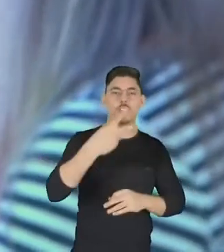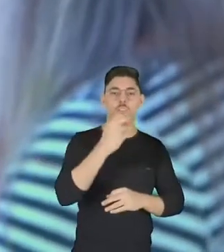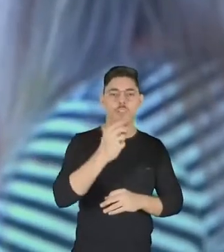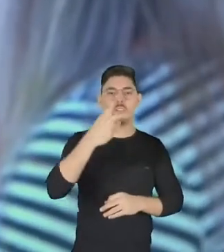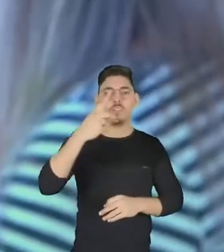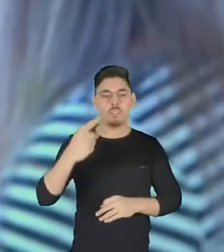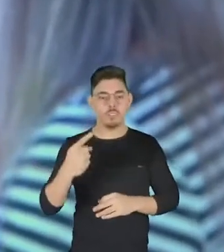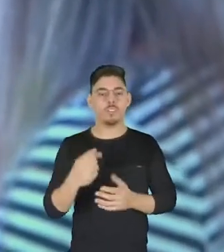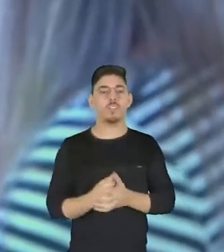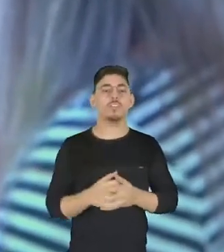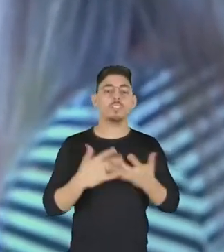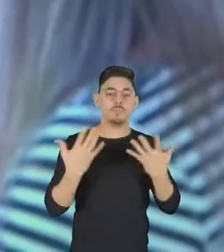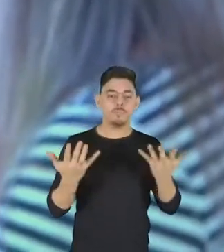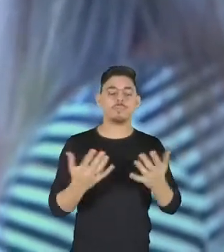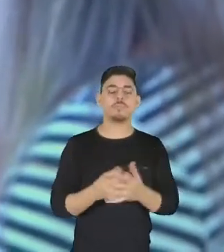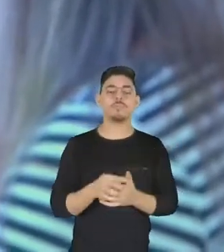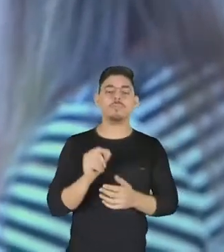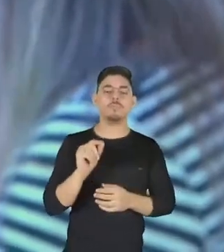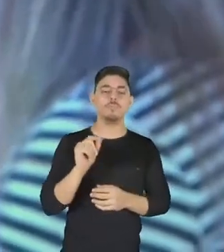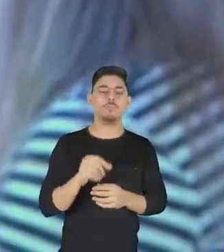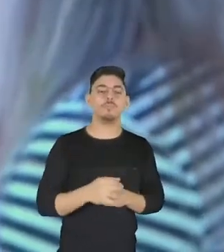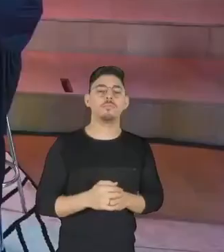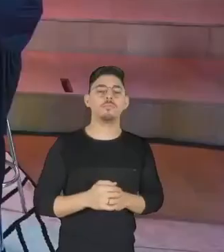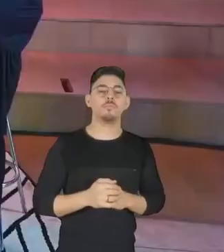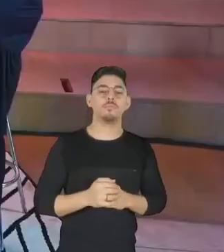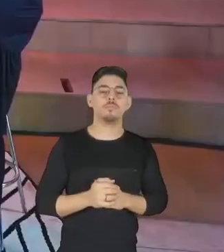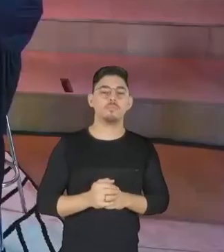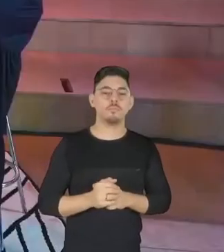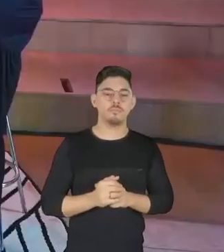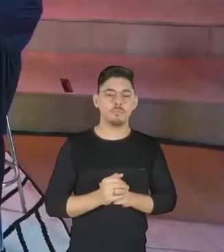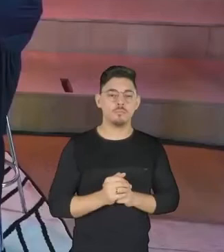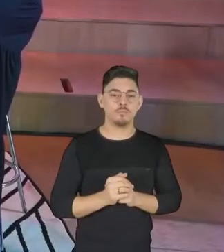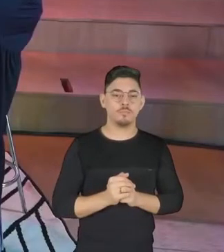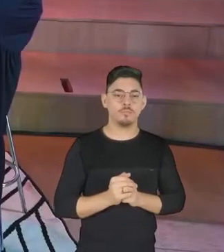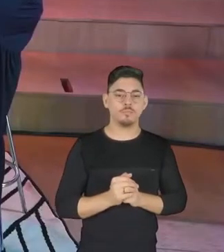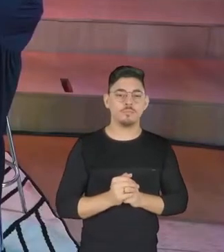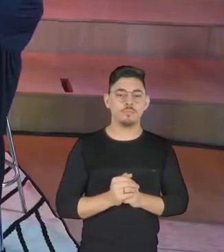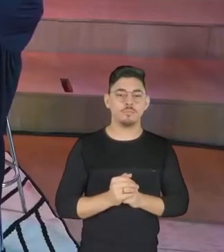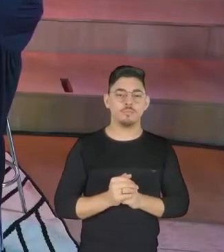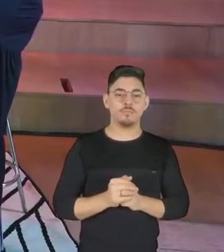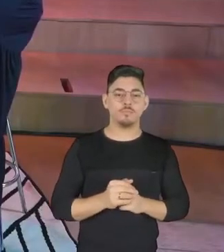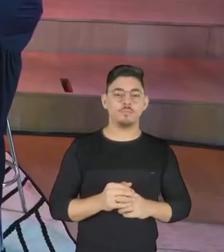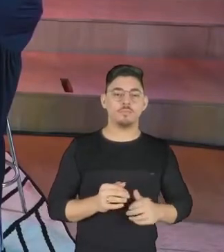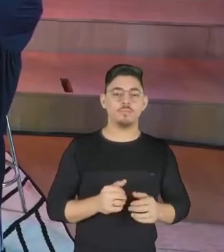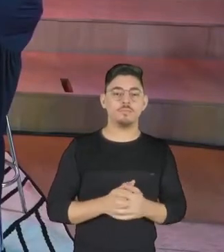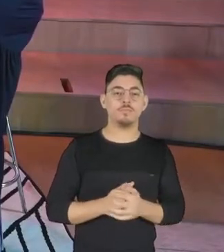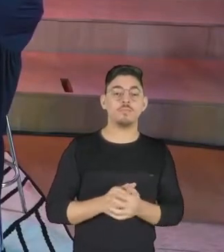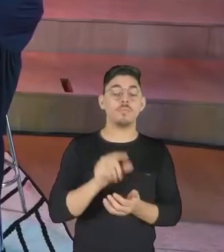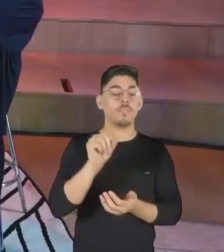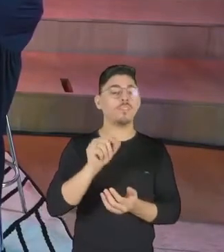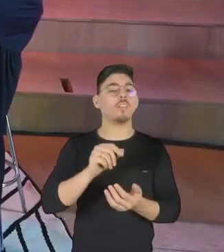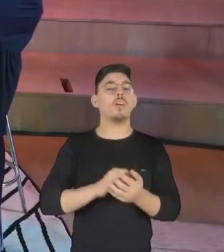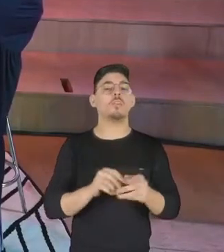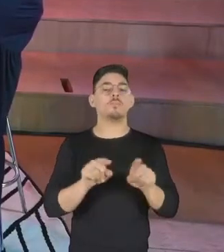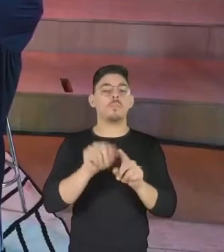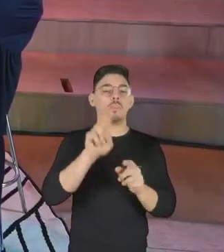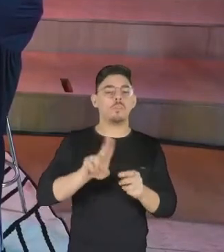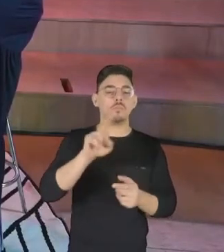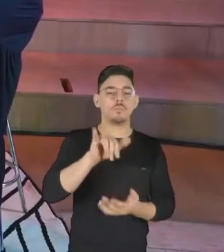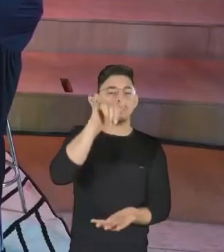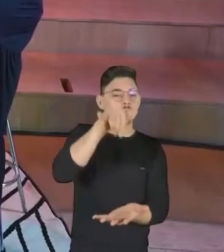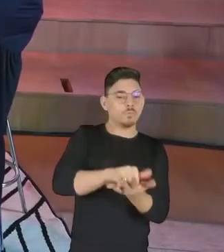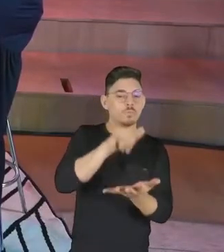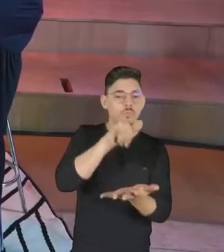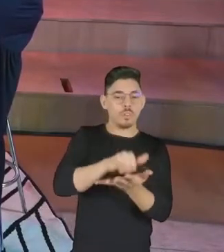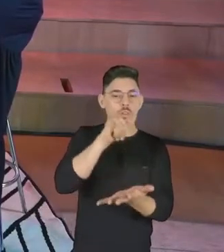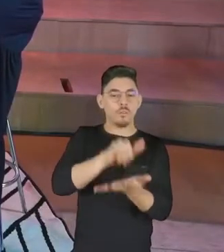Um deles foi o que a gente lançou no Dia da Bíblia, o projeto de leitura bíblica no aplicativo da igreja. Então, nós estamos com